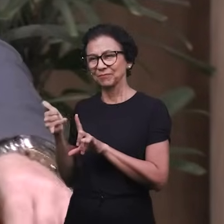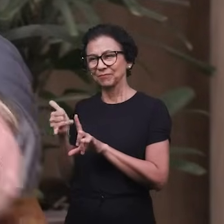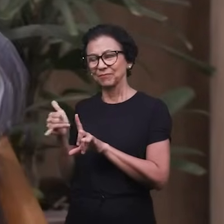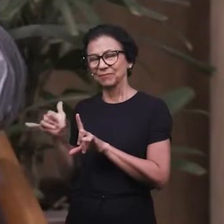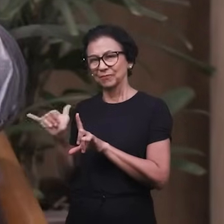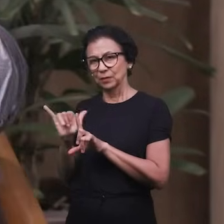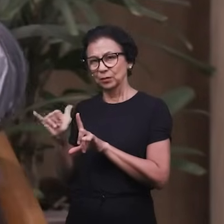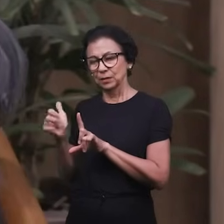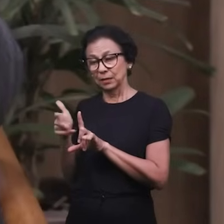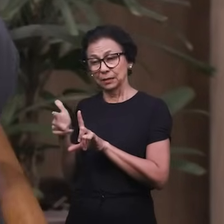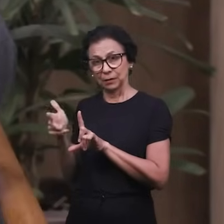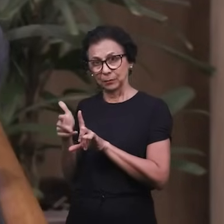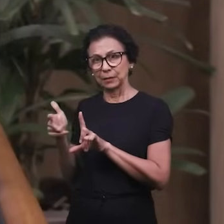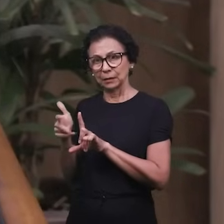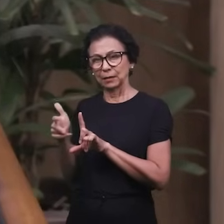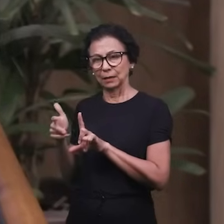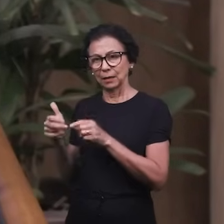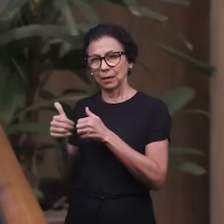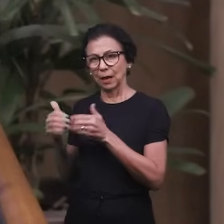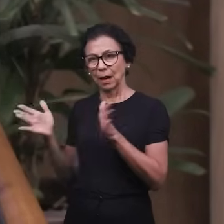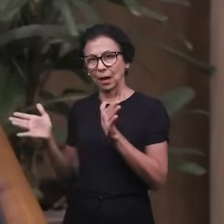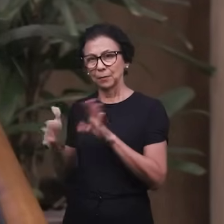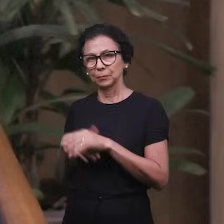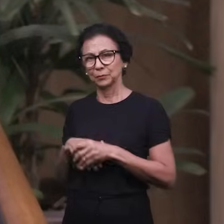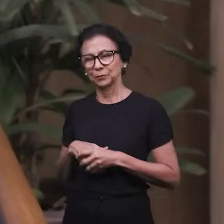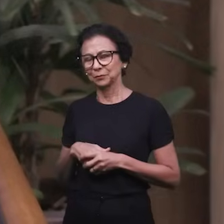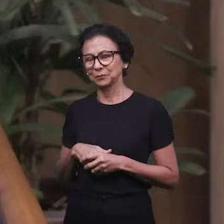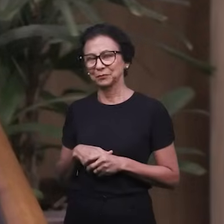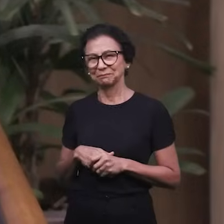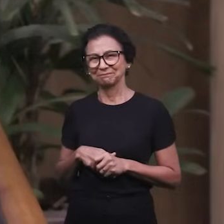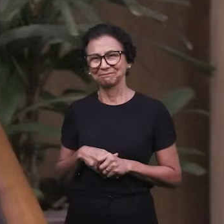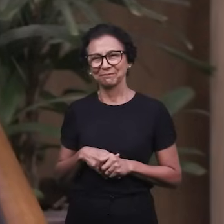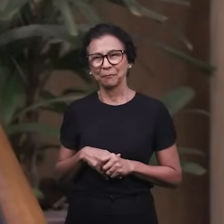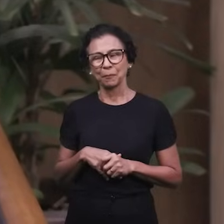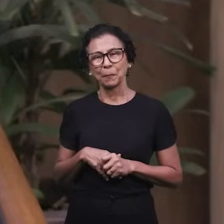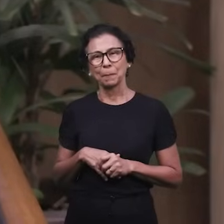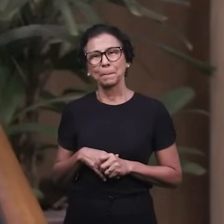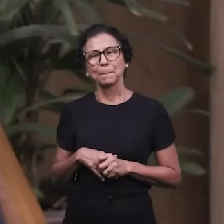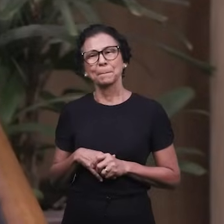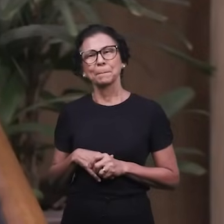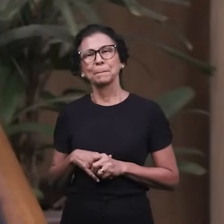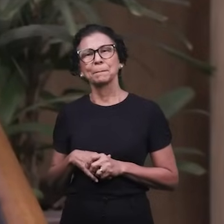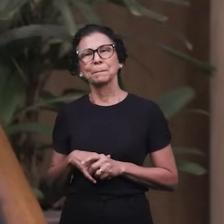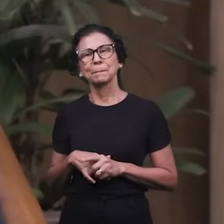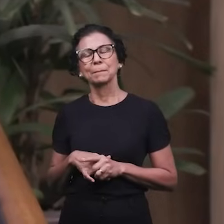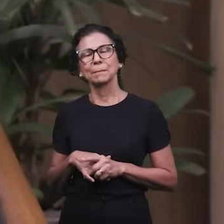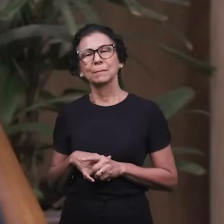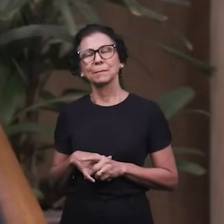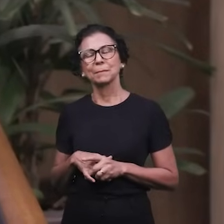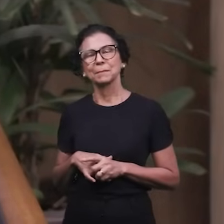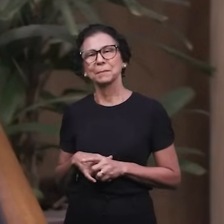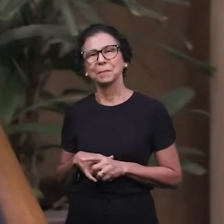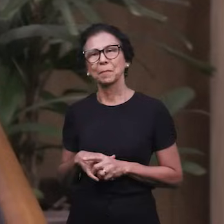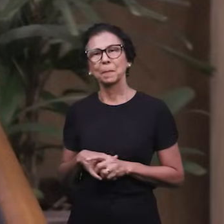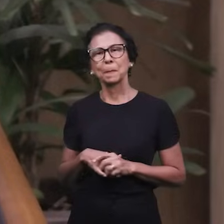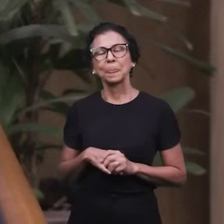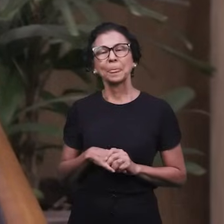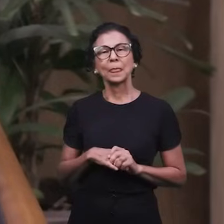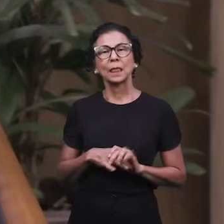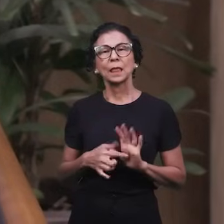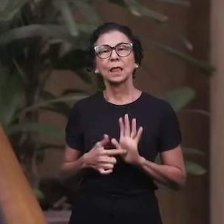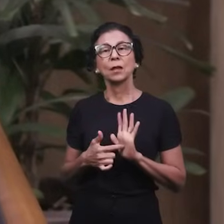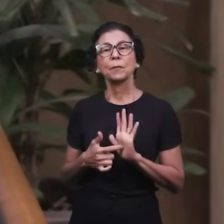celular, câmera do seu celular, né? Abre a câmera de fotografia, seu celular aponta para o QR Code, vai aparecer